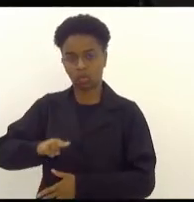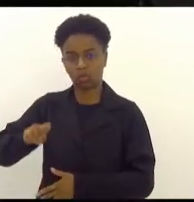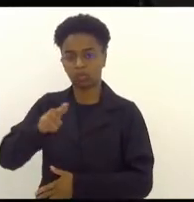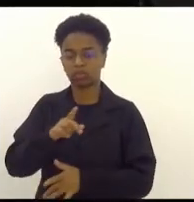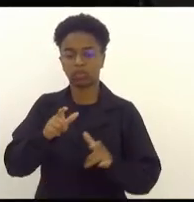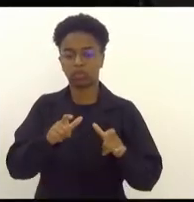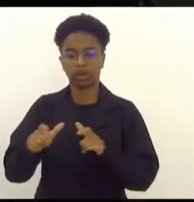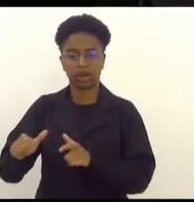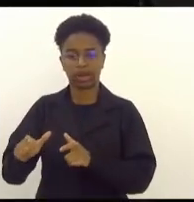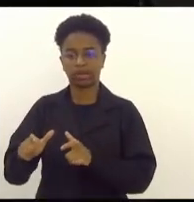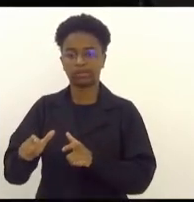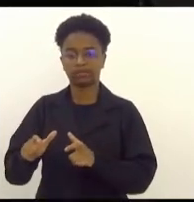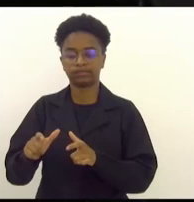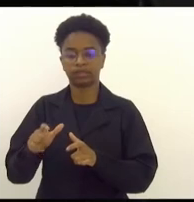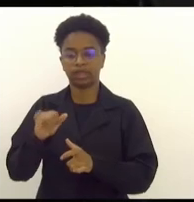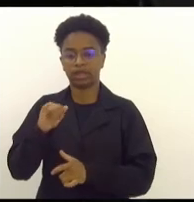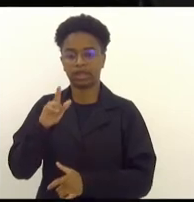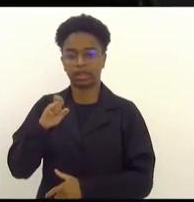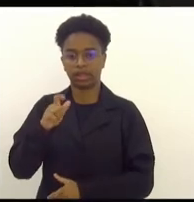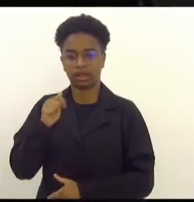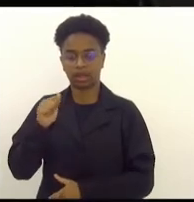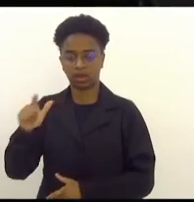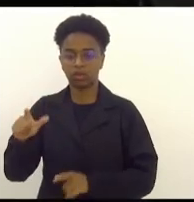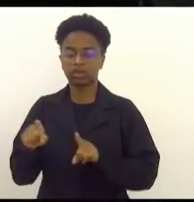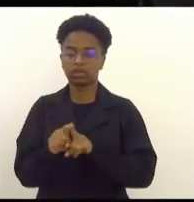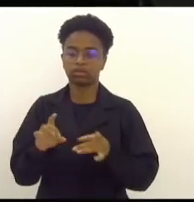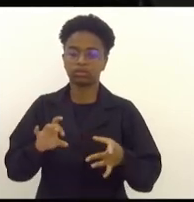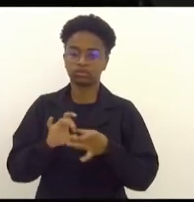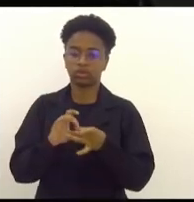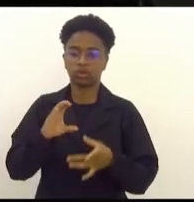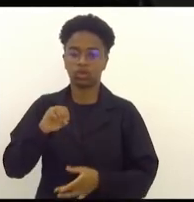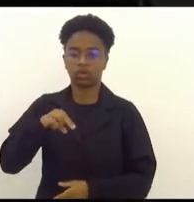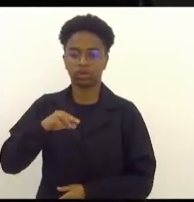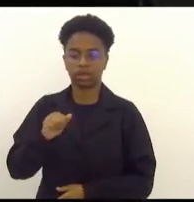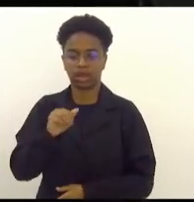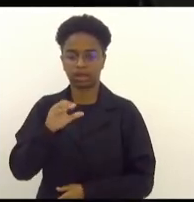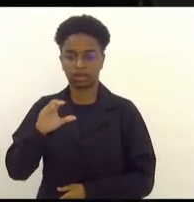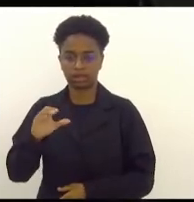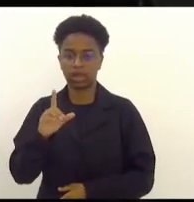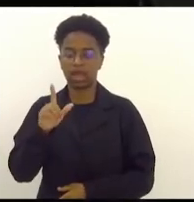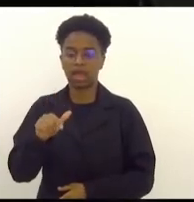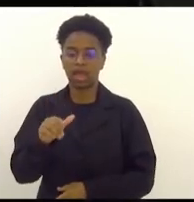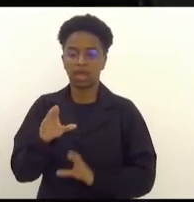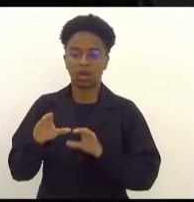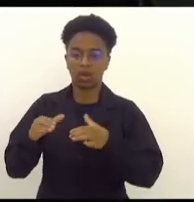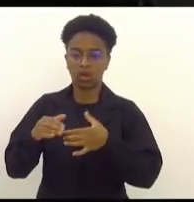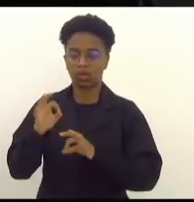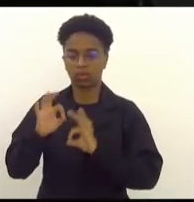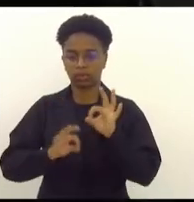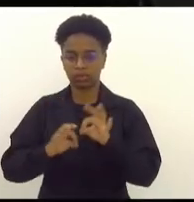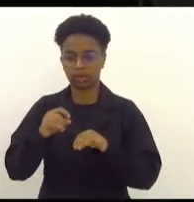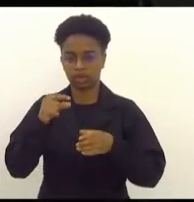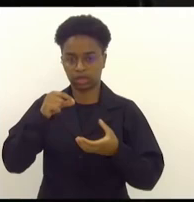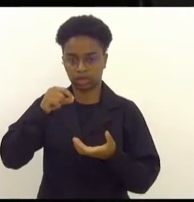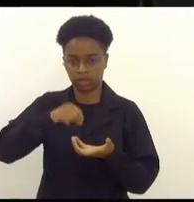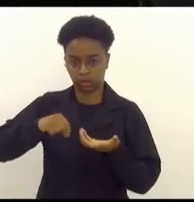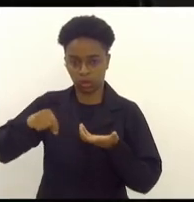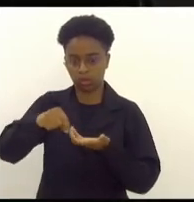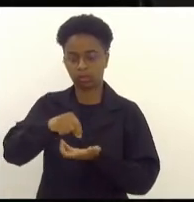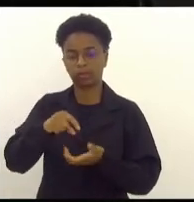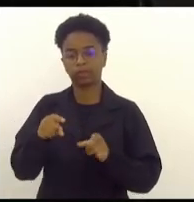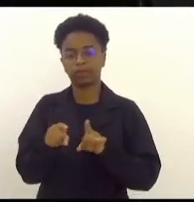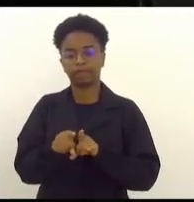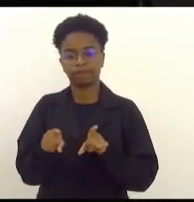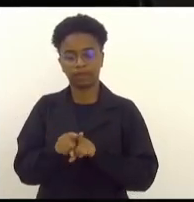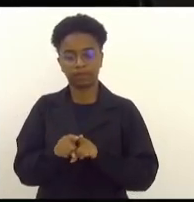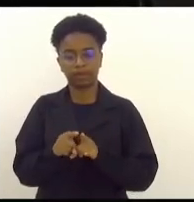da conac que a coordenação Nacional de articulação dos quilombos e que vinha